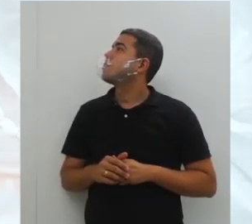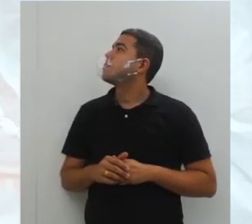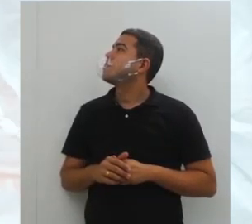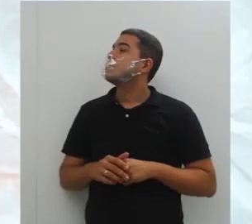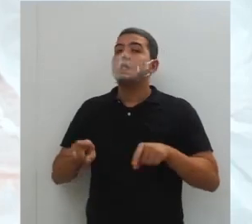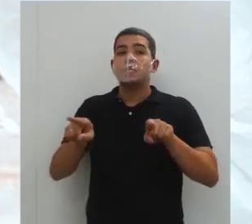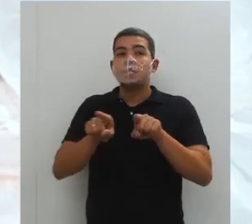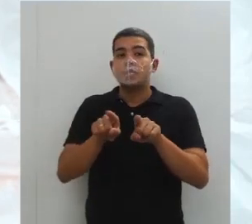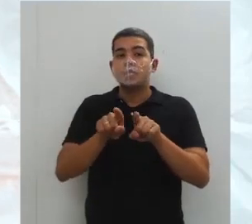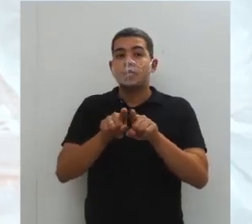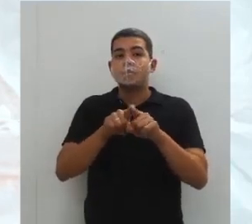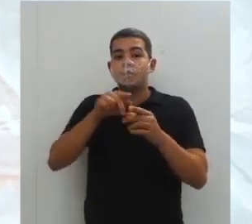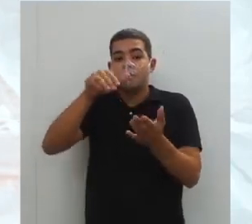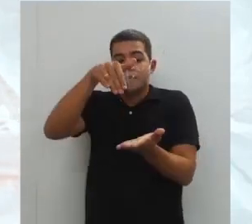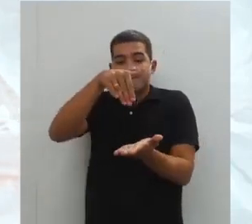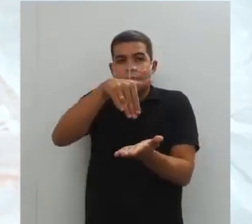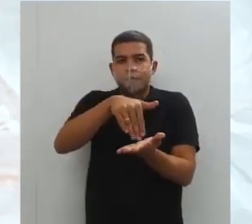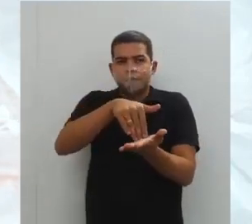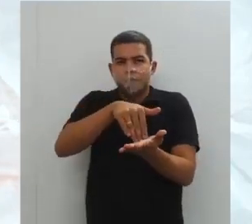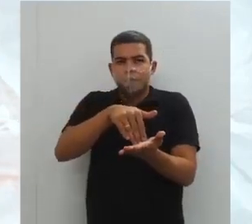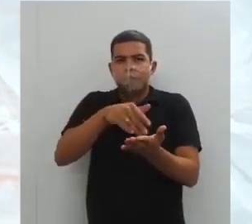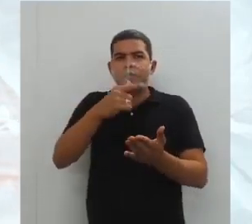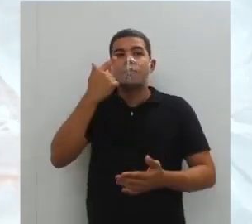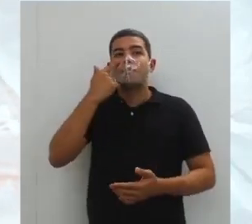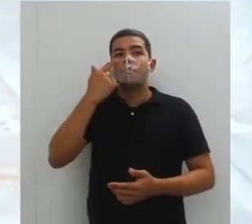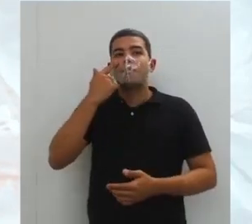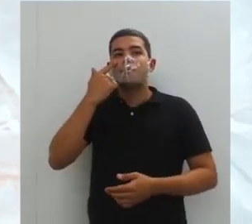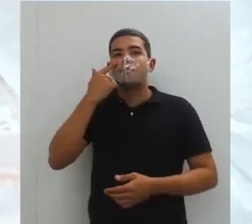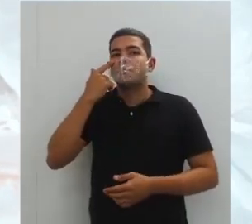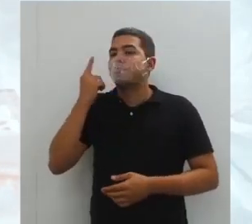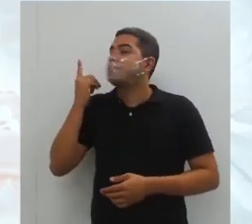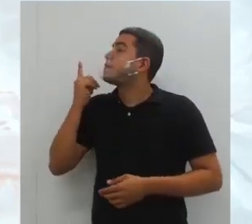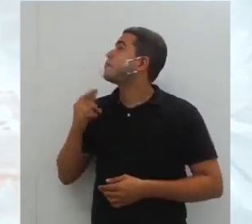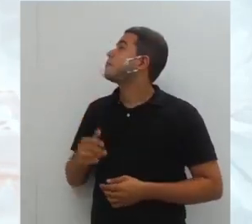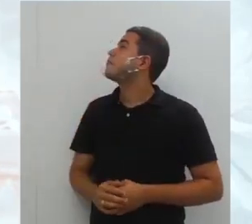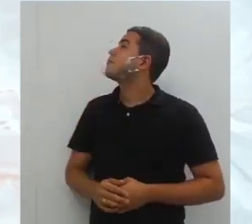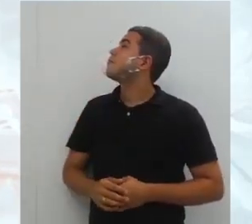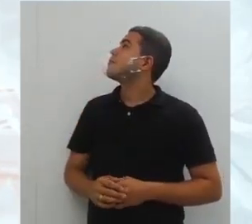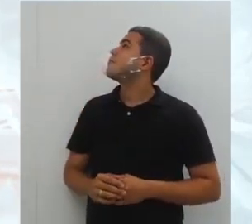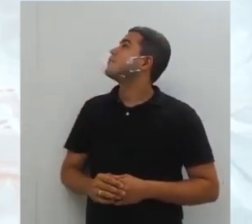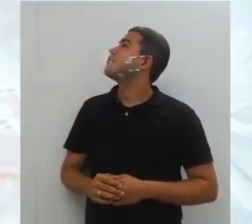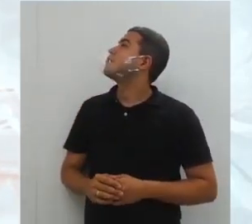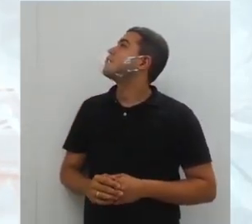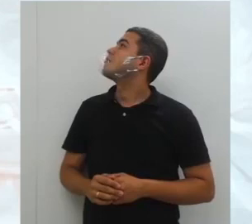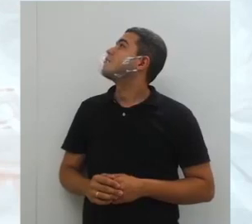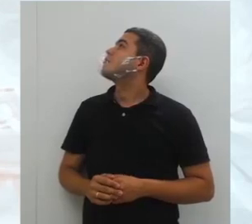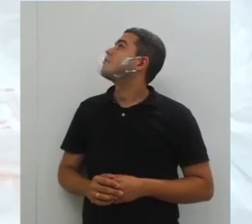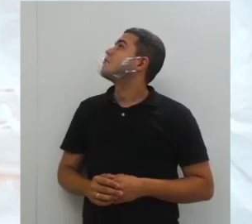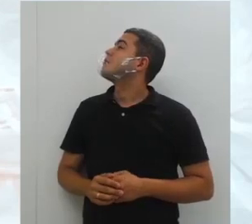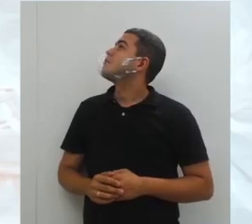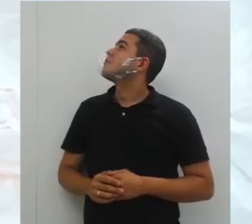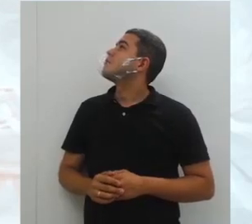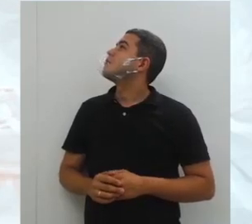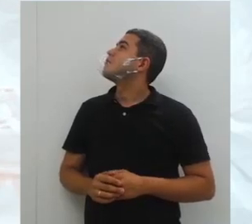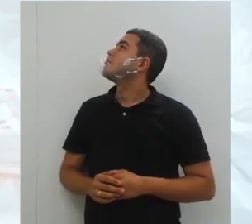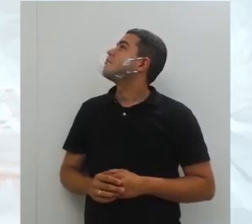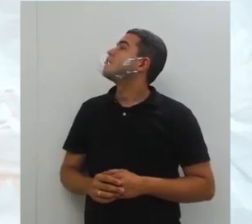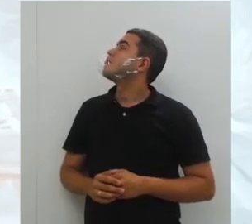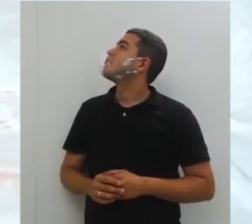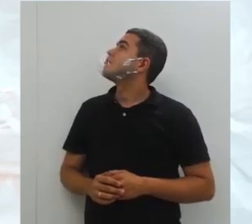Vou cortar o fundo da sacola, que é por onde fica presinho, tá? Para facilitar a abertura